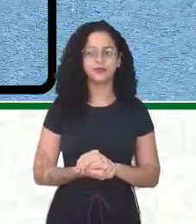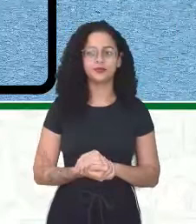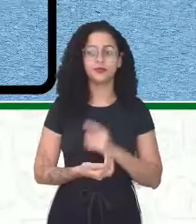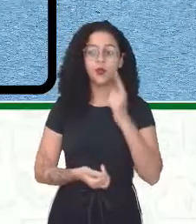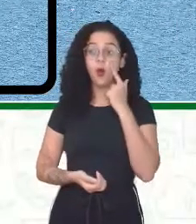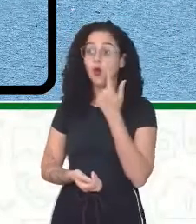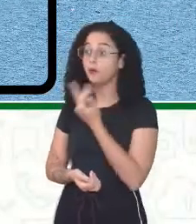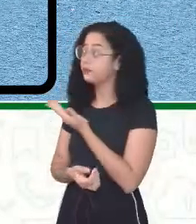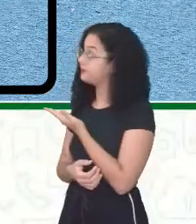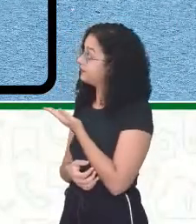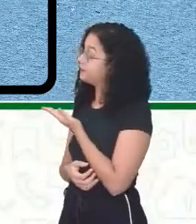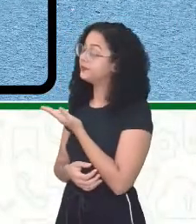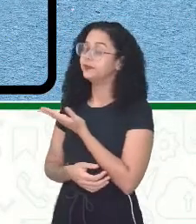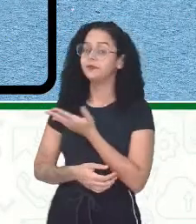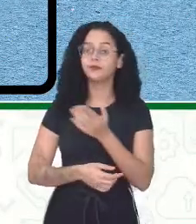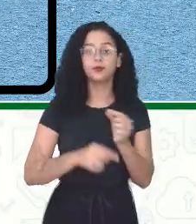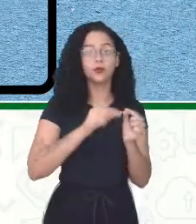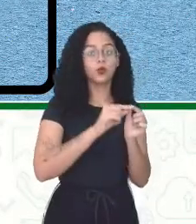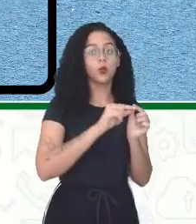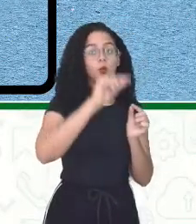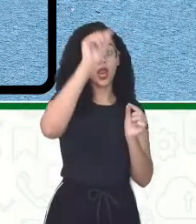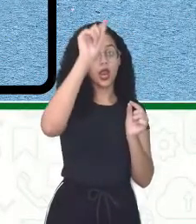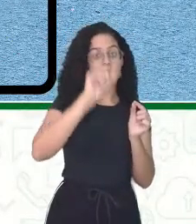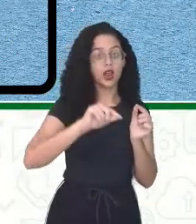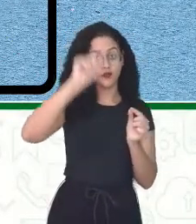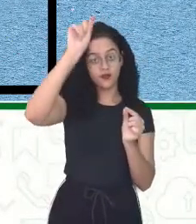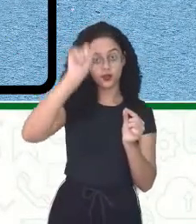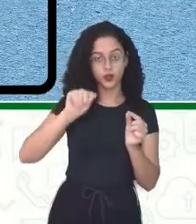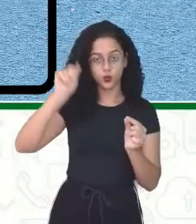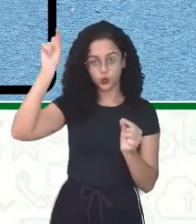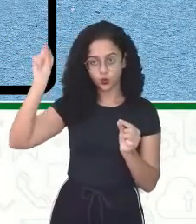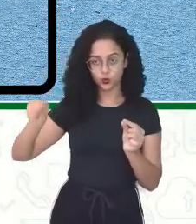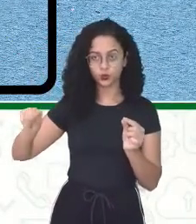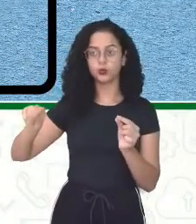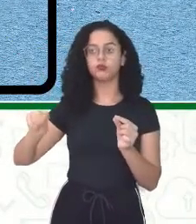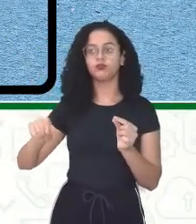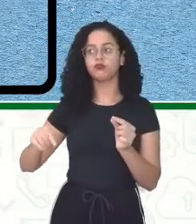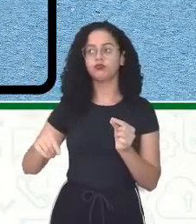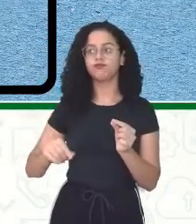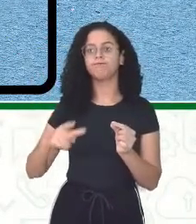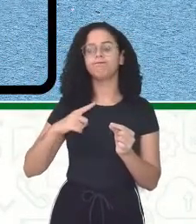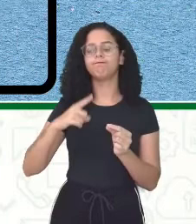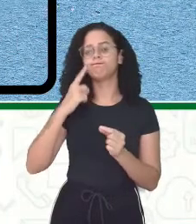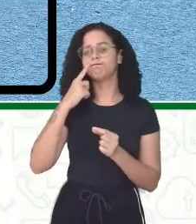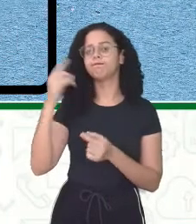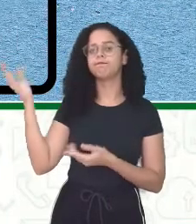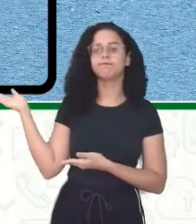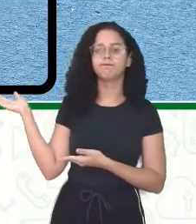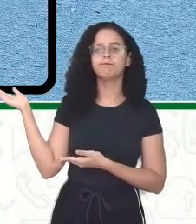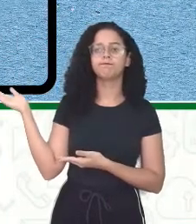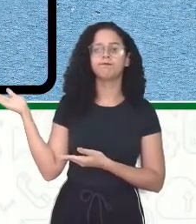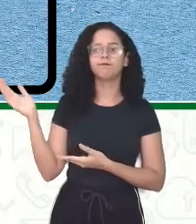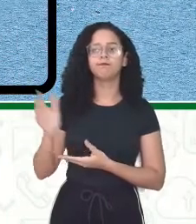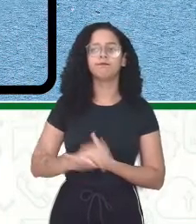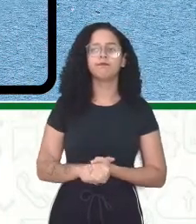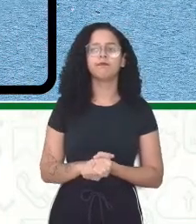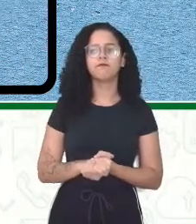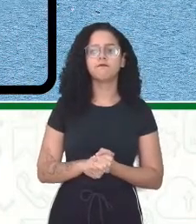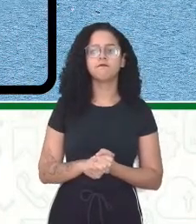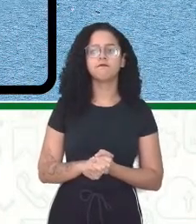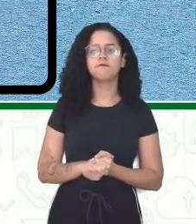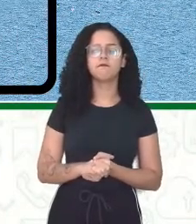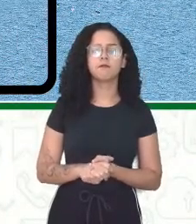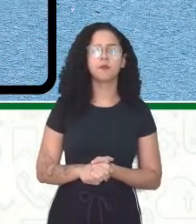Aí eu trouxe o gráfico. O gráfico está aí na tela para você. E você vai